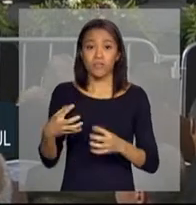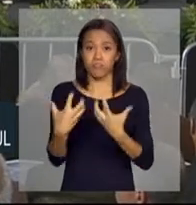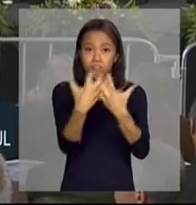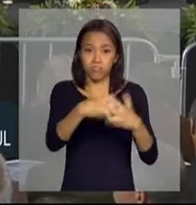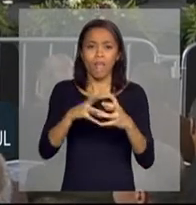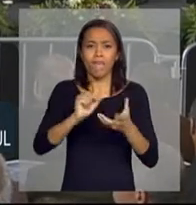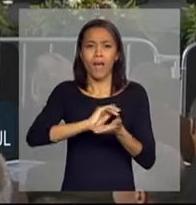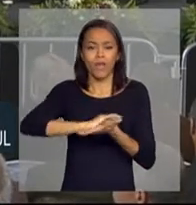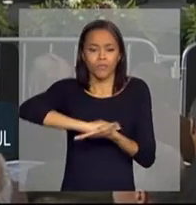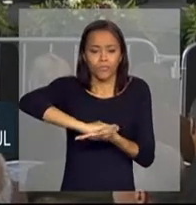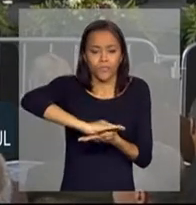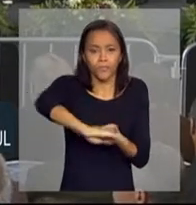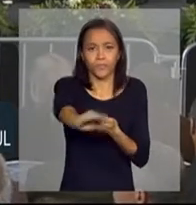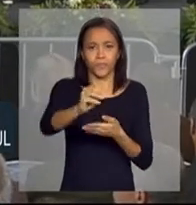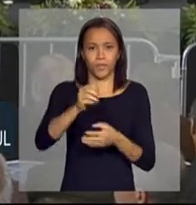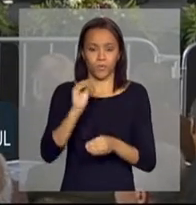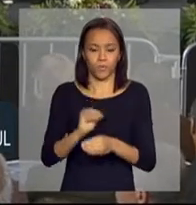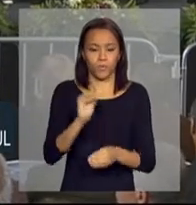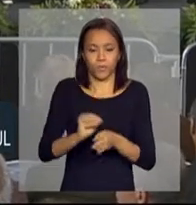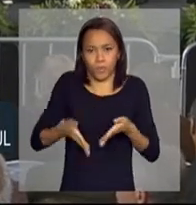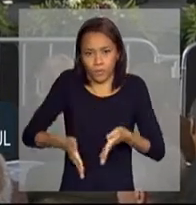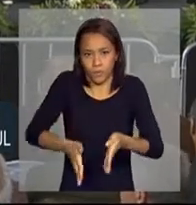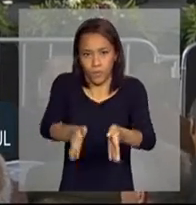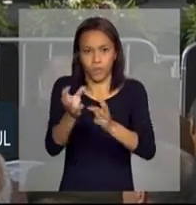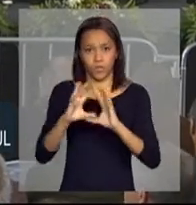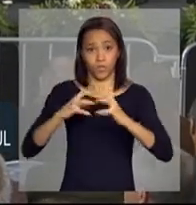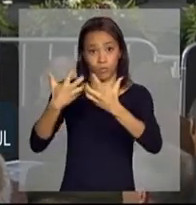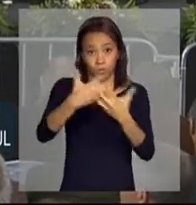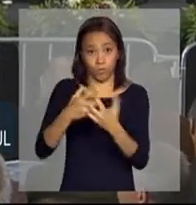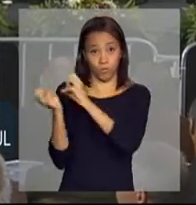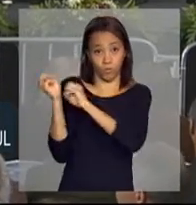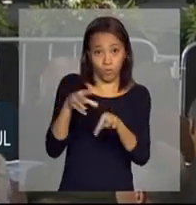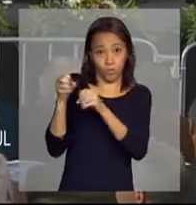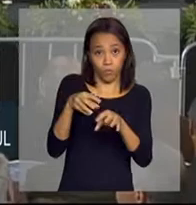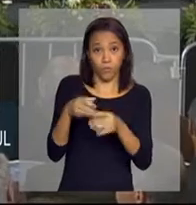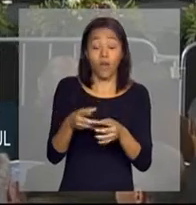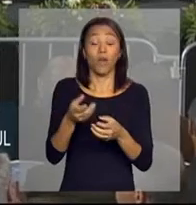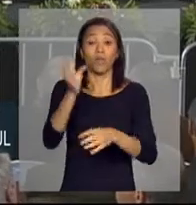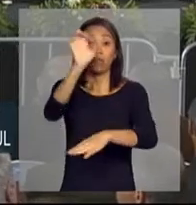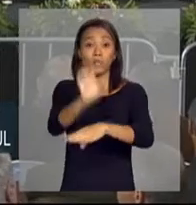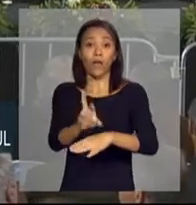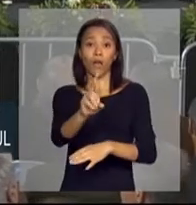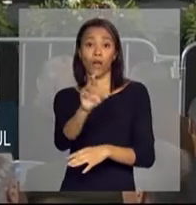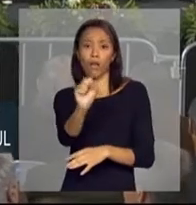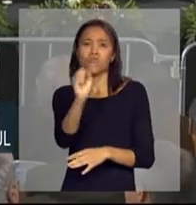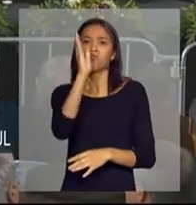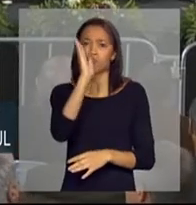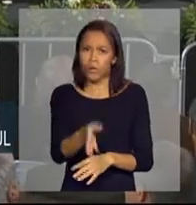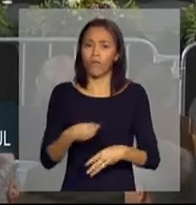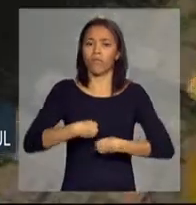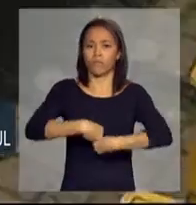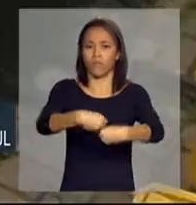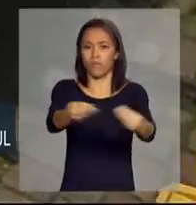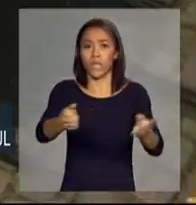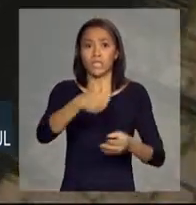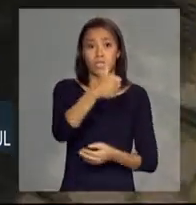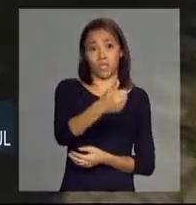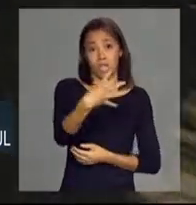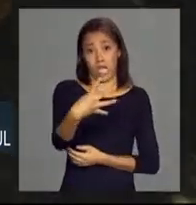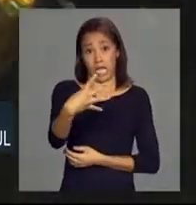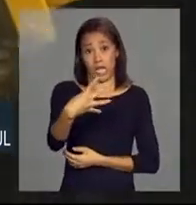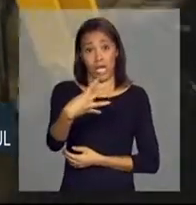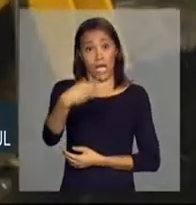a recuperação e manutenção de estradas vicinais. No estado do Rio Grande do Sul, já foram entregues 114